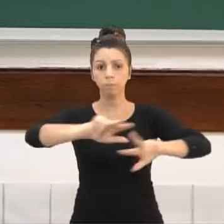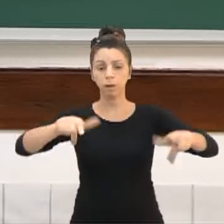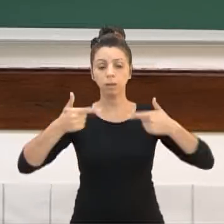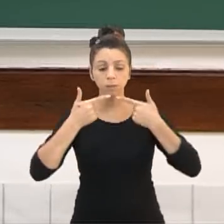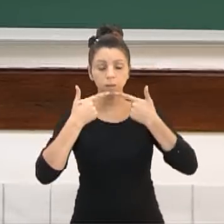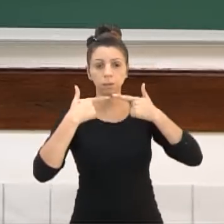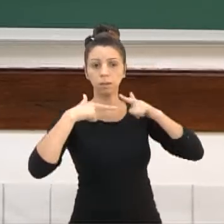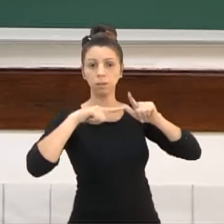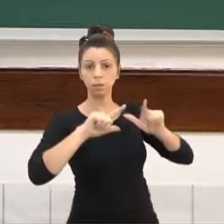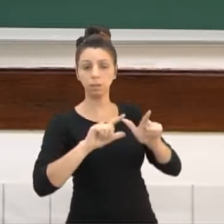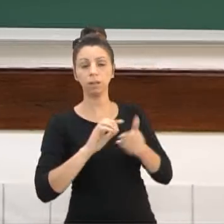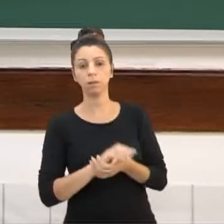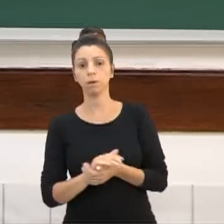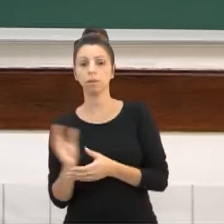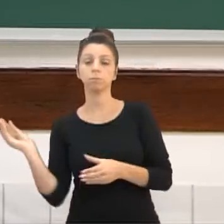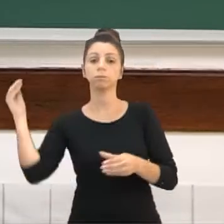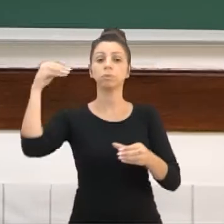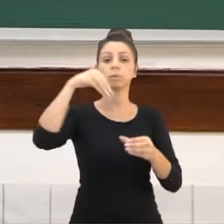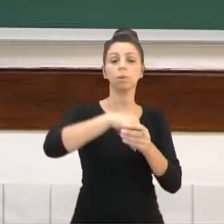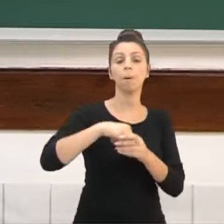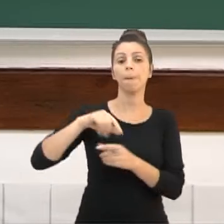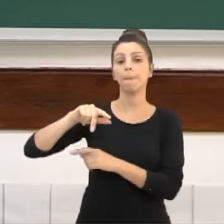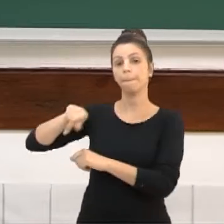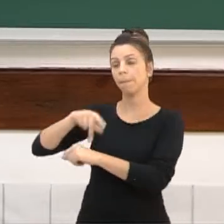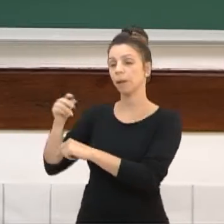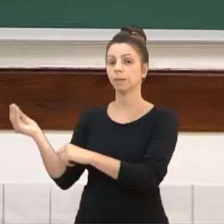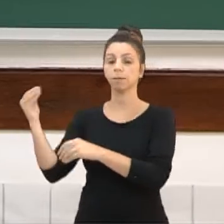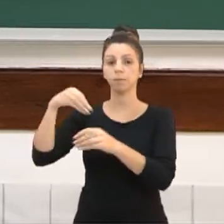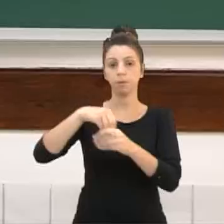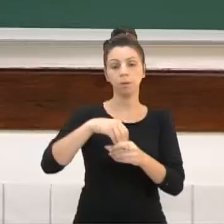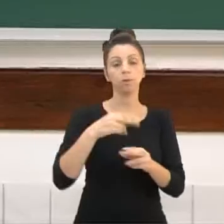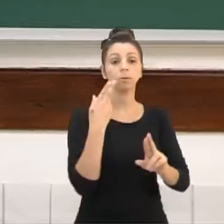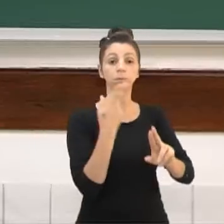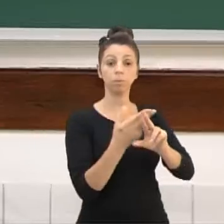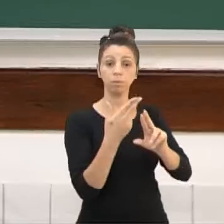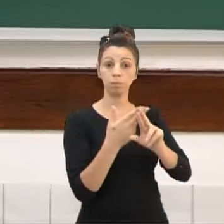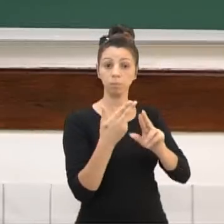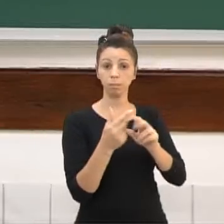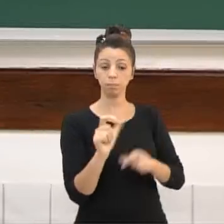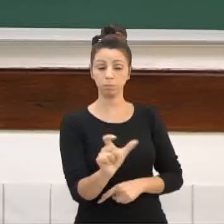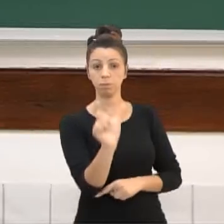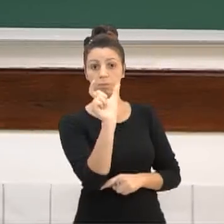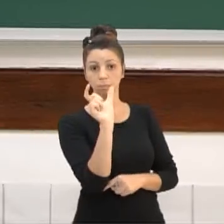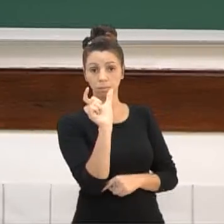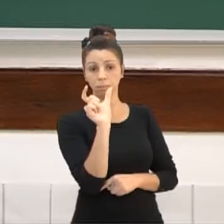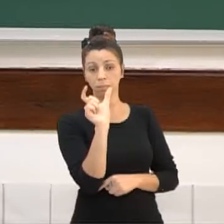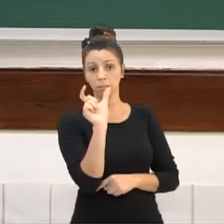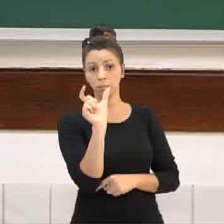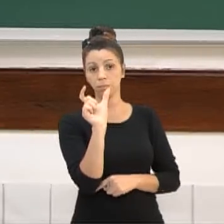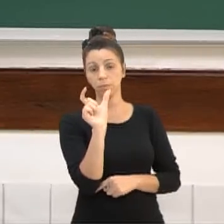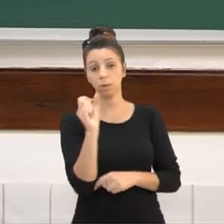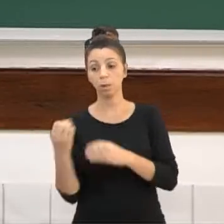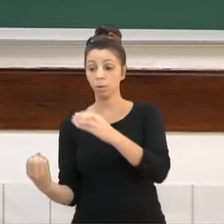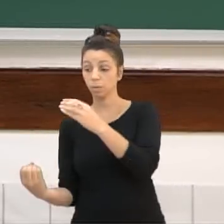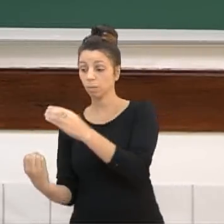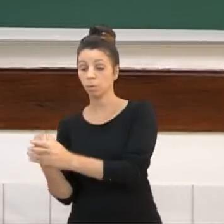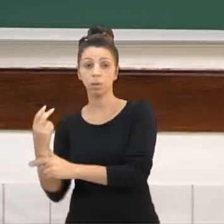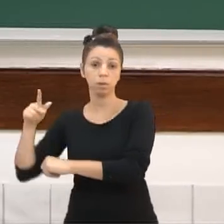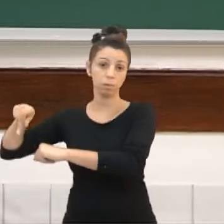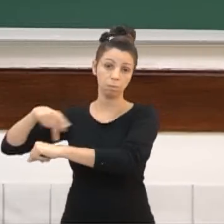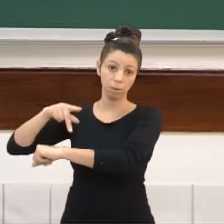outras composições vieram de outros países e hoje a gente utiliza, né, palavras oriundas desses países como se